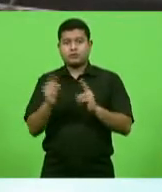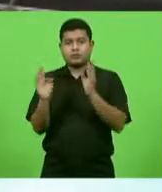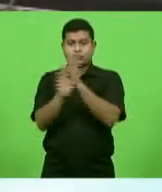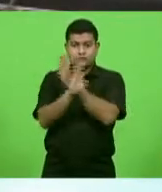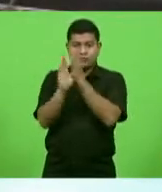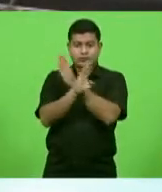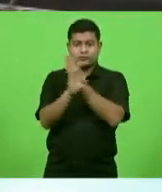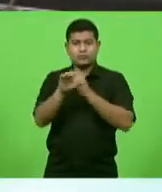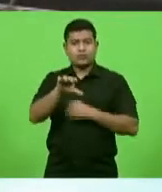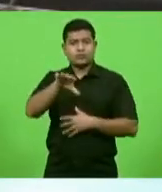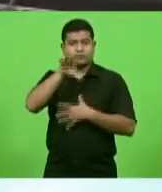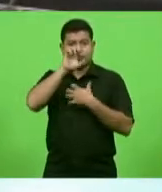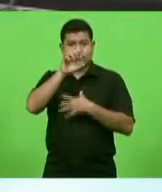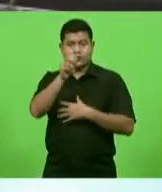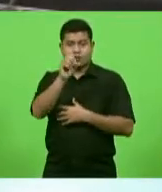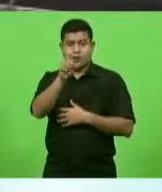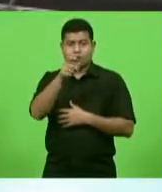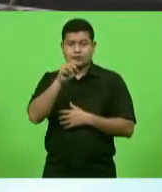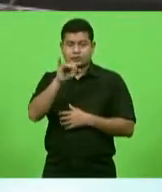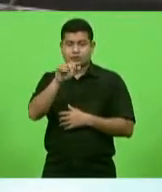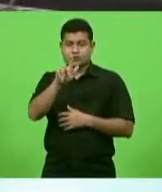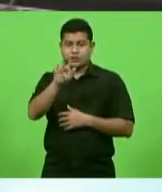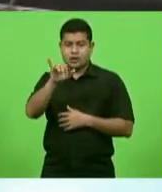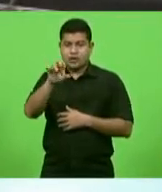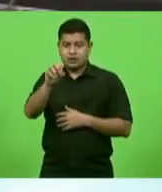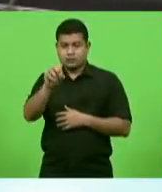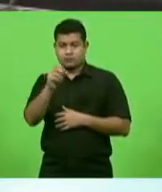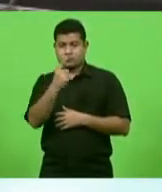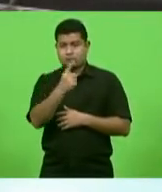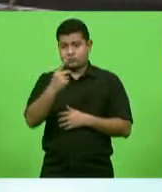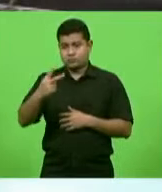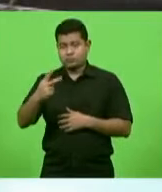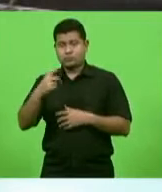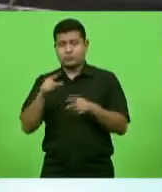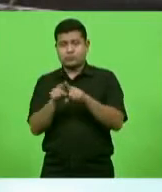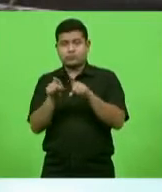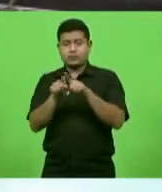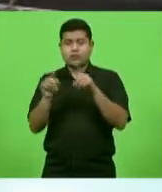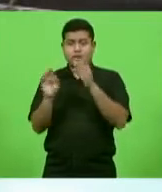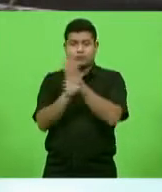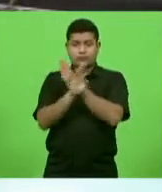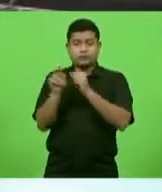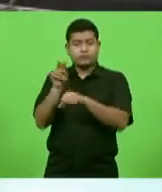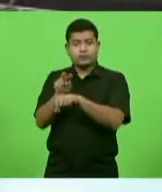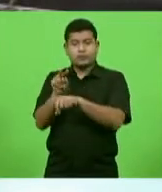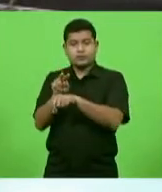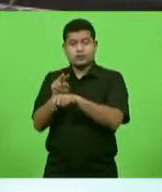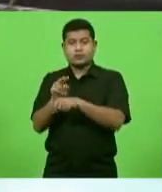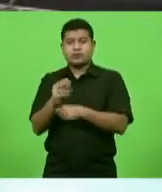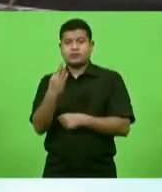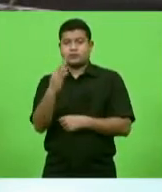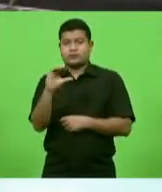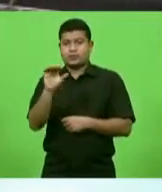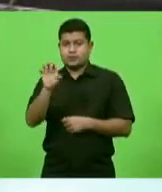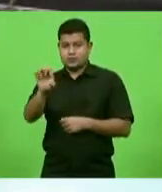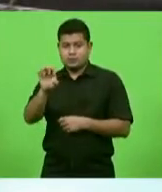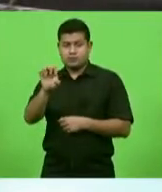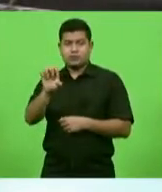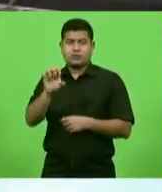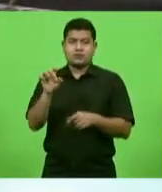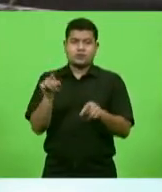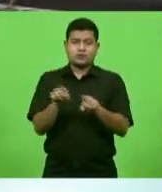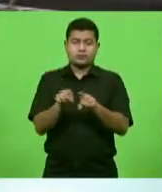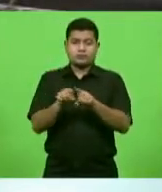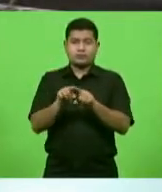das peças dos órgãos de fiscalização, como o Tribunal de Contas do Estado, além de todos os elementos da CPI,